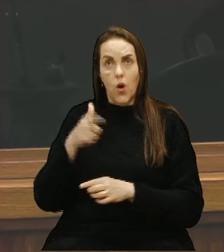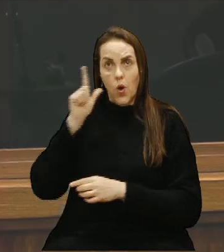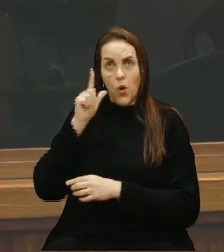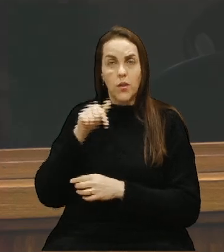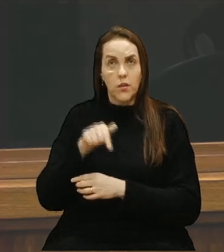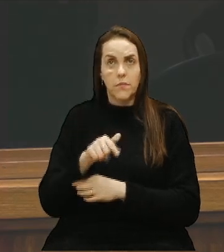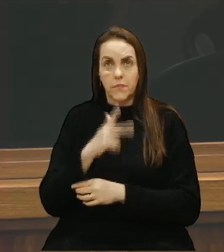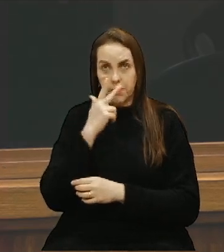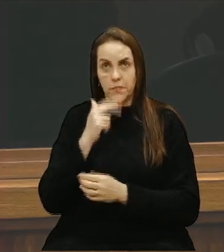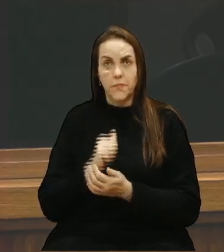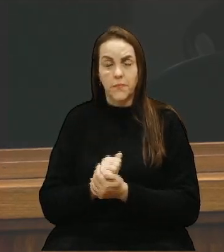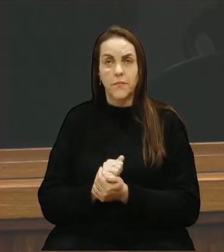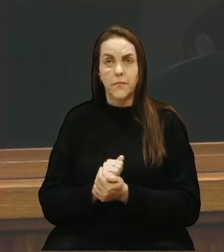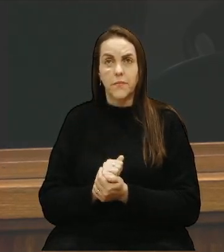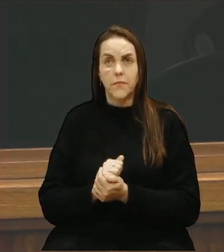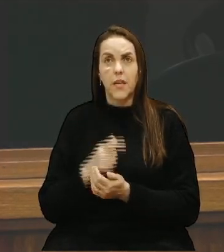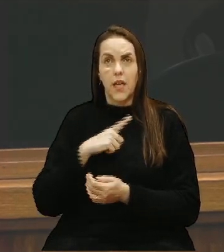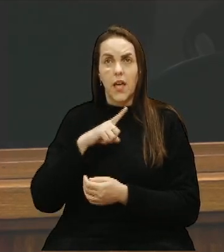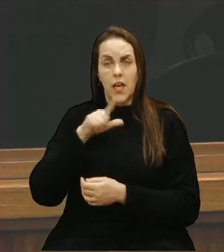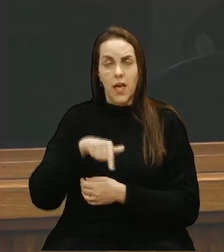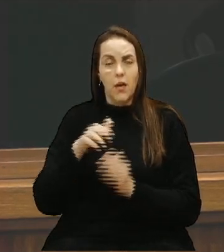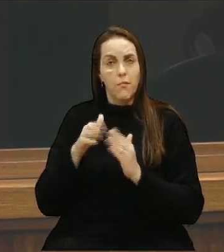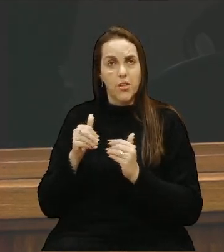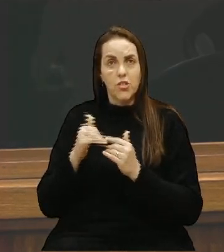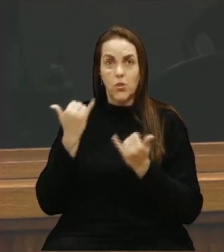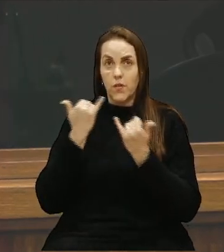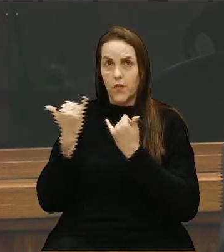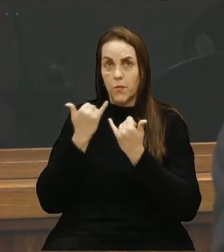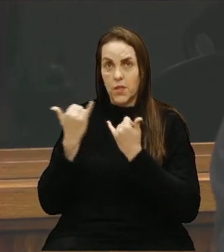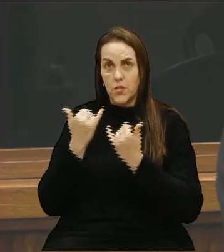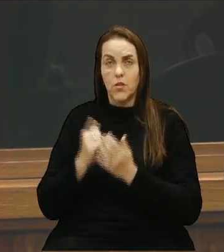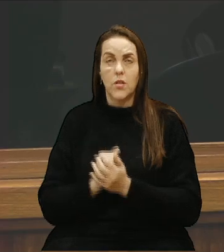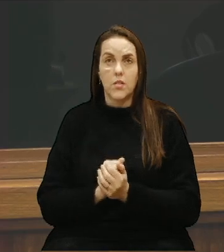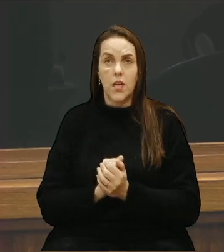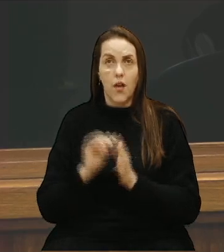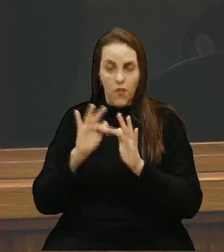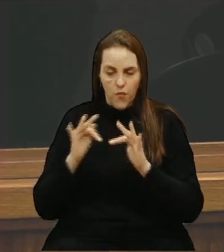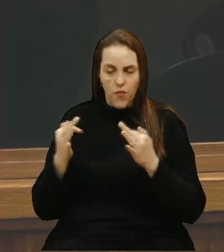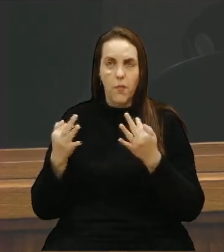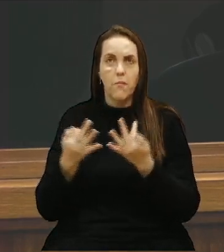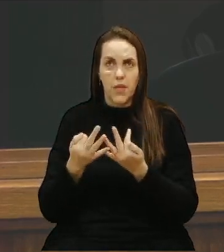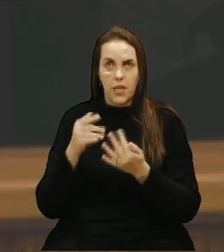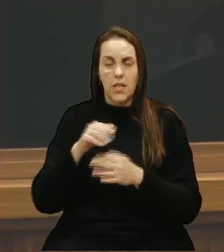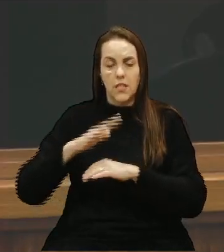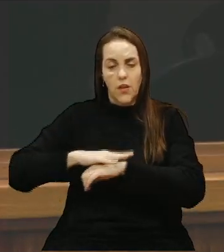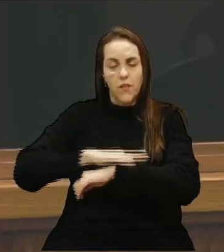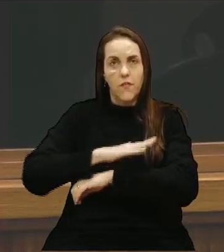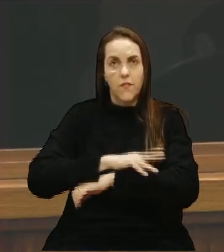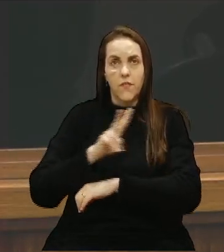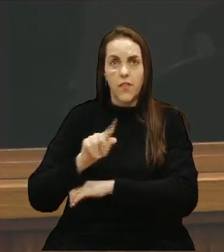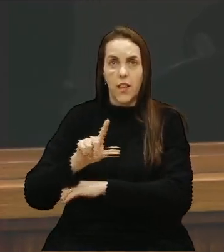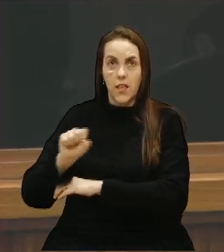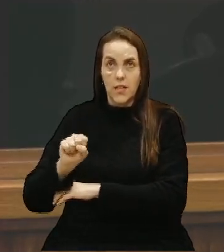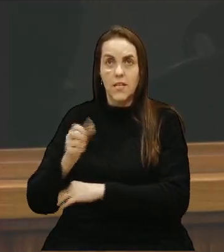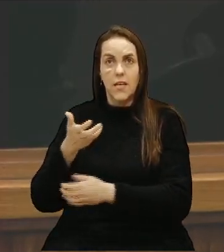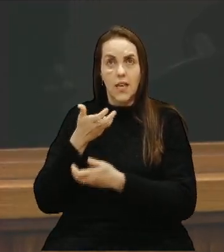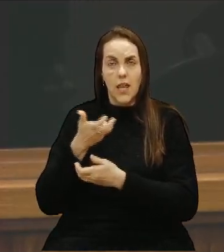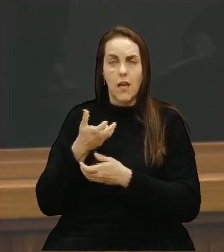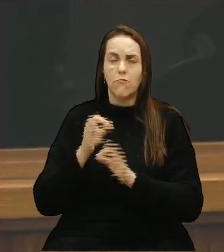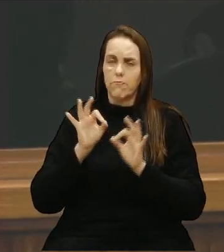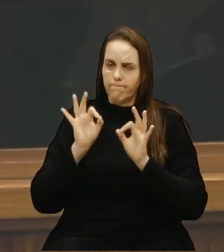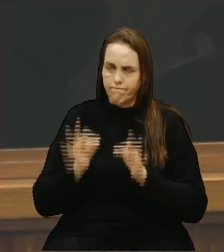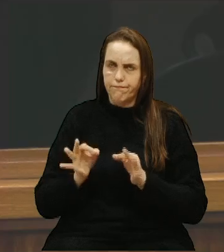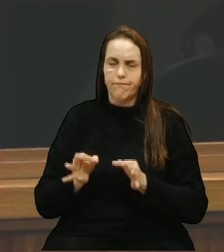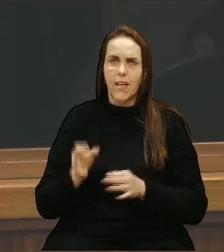debatendo aqui, né, apresentei o pedido de informações sobre a questão ali das famílias da Vila Sapo, que nós queremos celeridade, né, para resolver